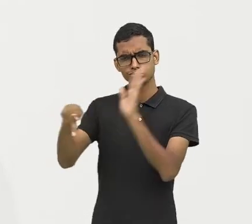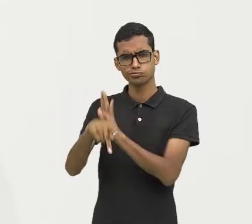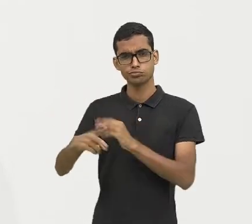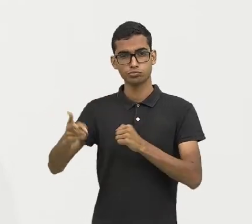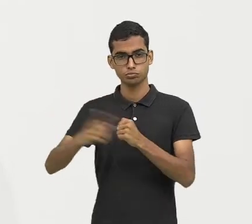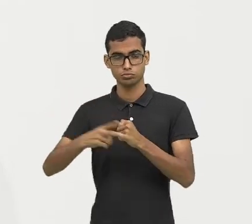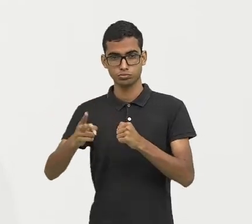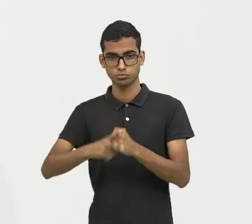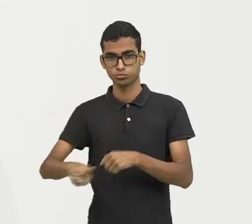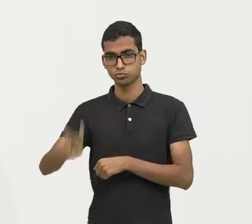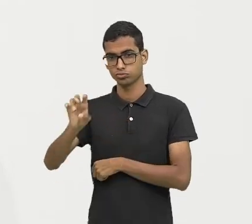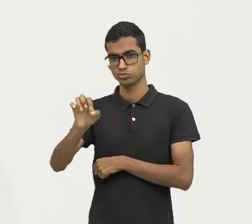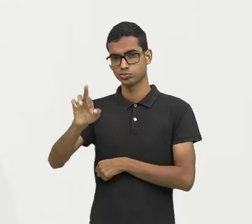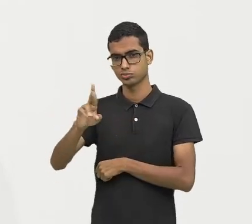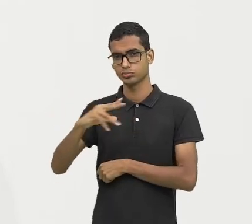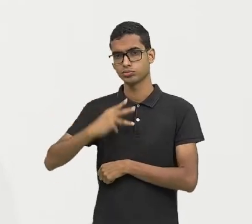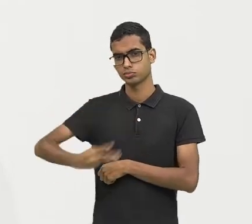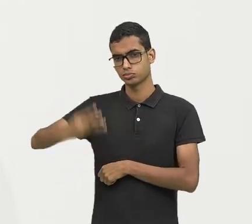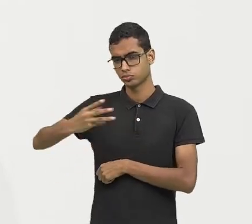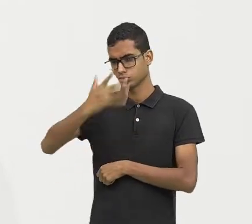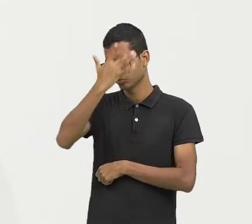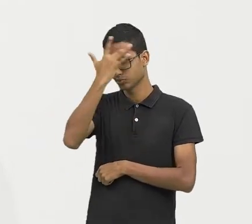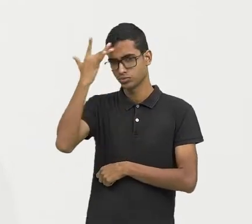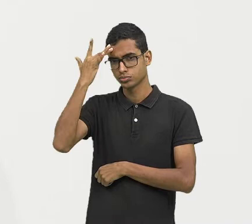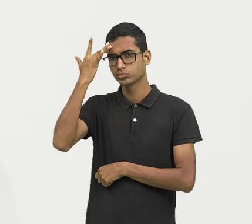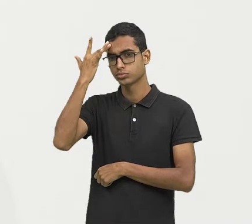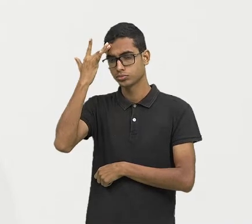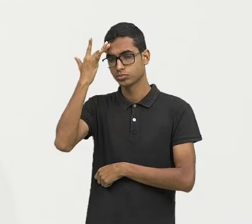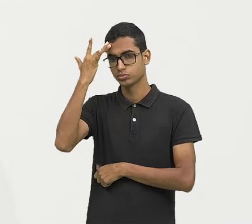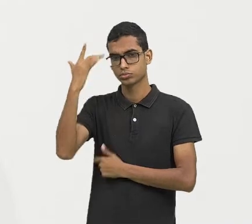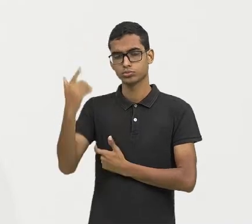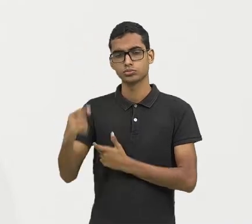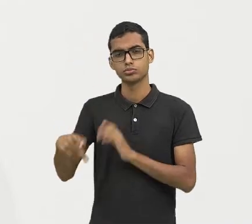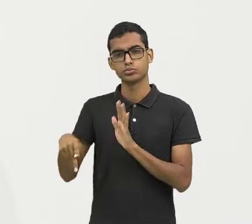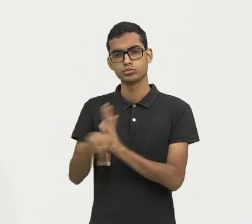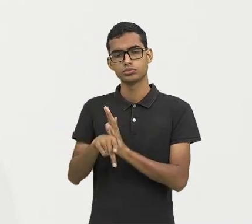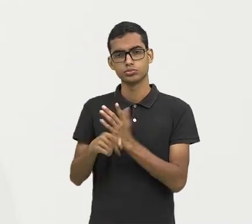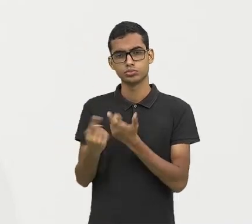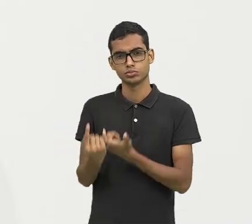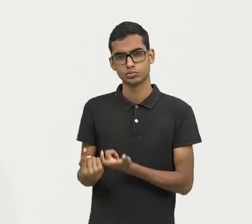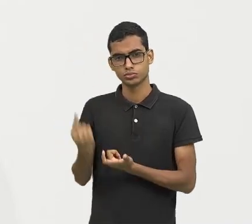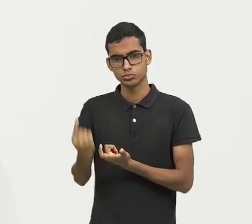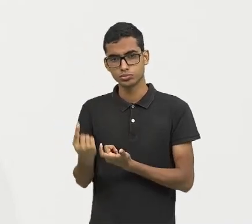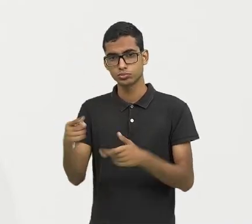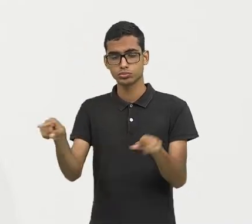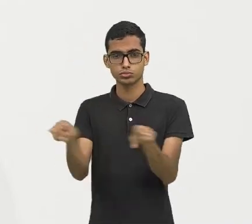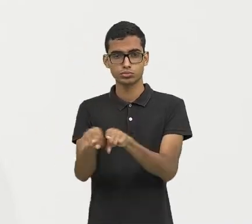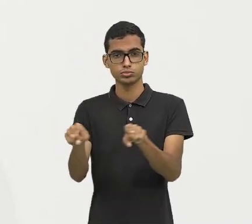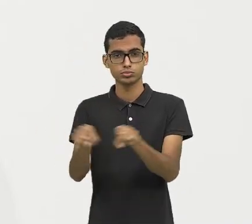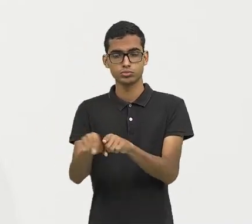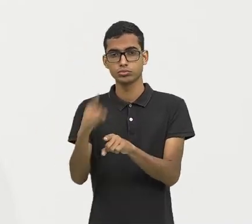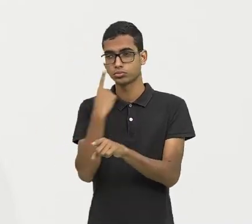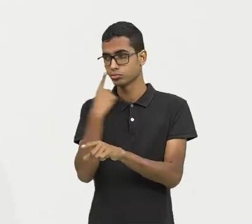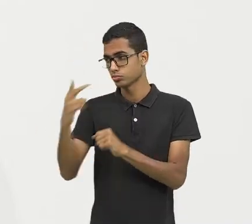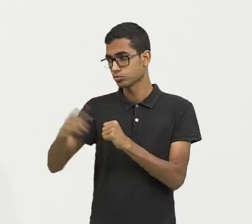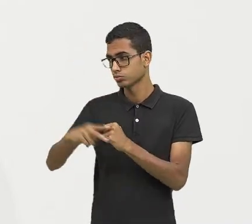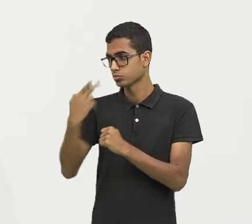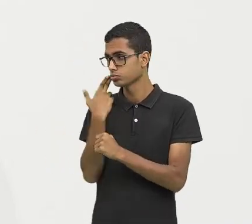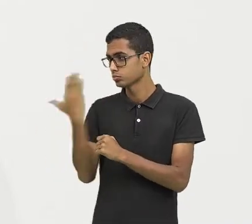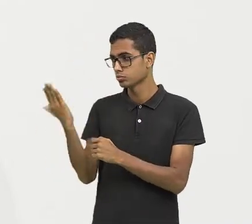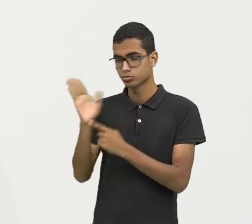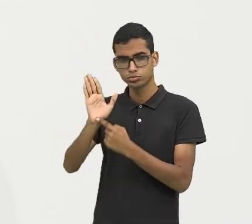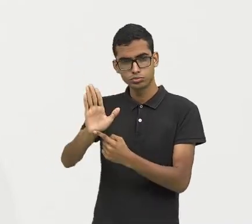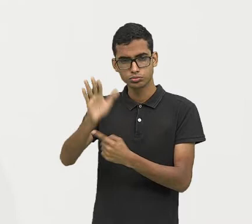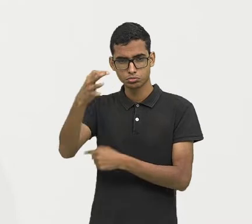ver está na terceira pessoa do singular. E junto deste verbo, certo? Você